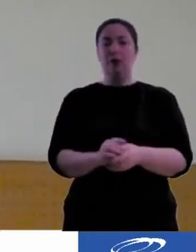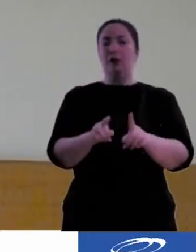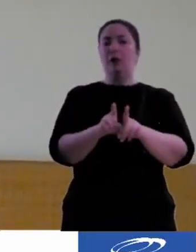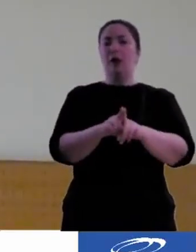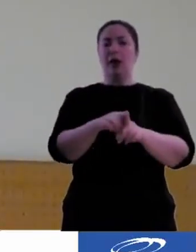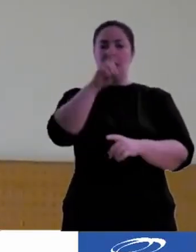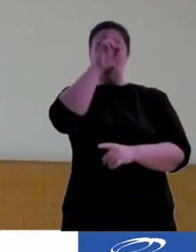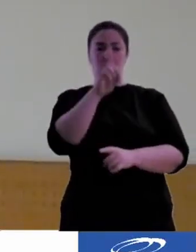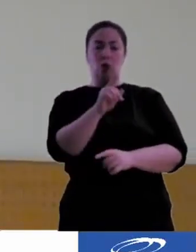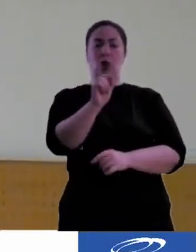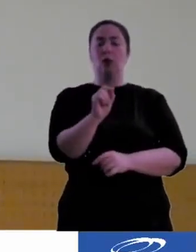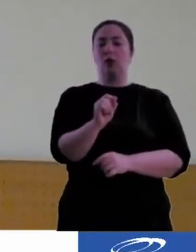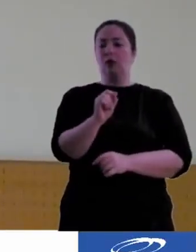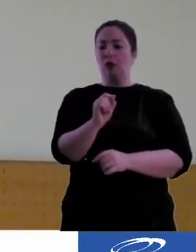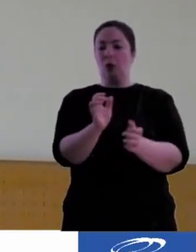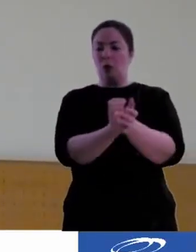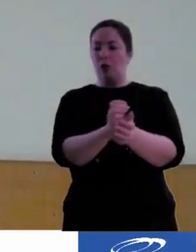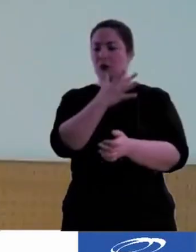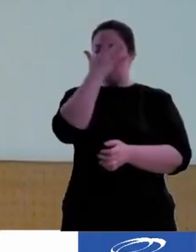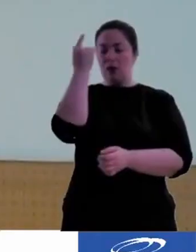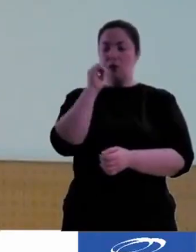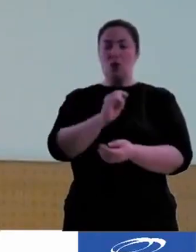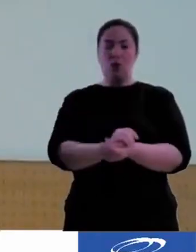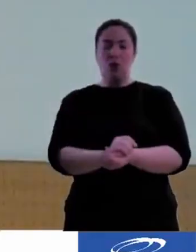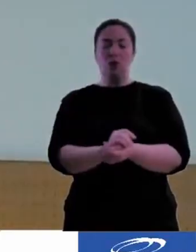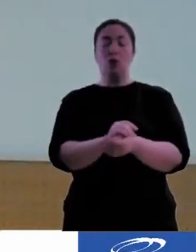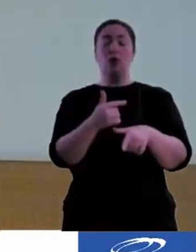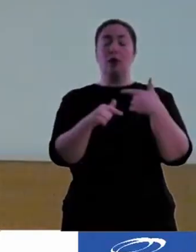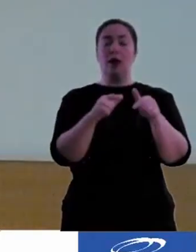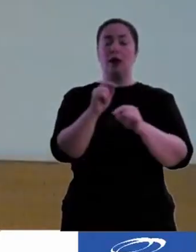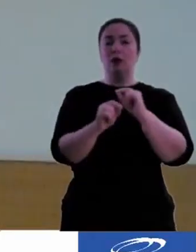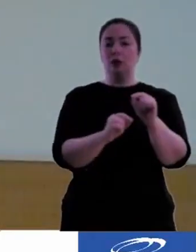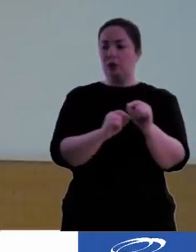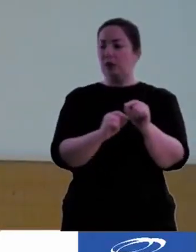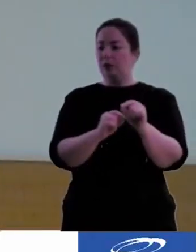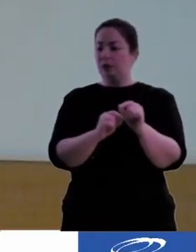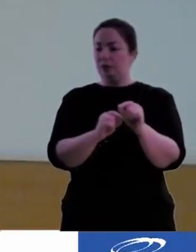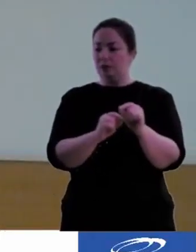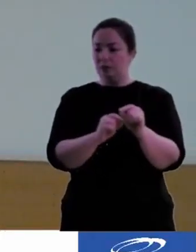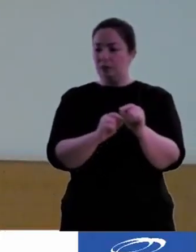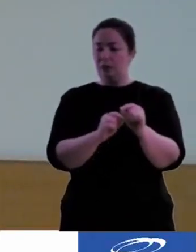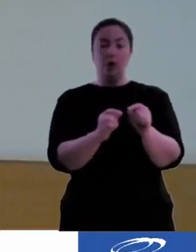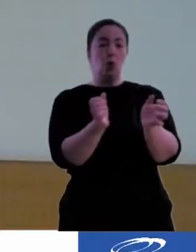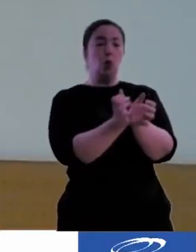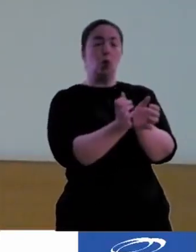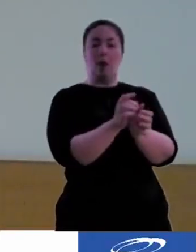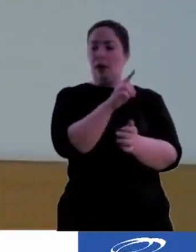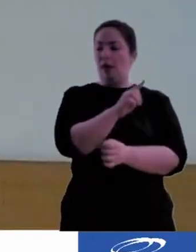Infecciosas. Nesse contexto, desenvolve estudos voltados a biofilmes, resistência antimicrobiana, infecções